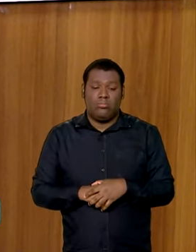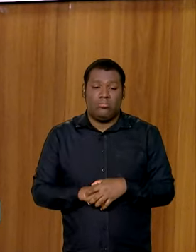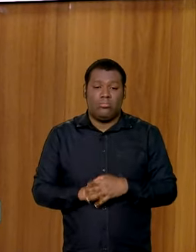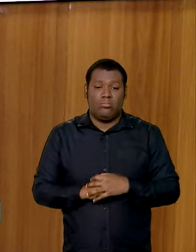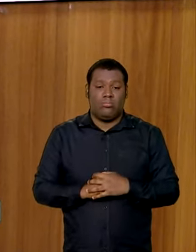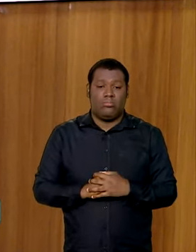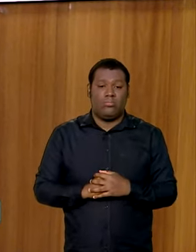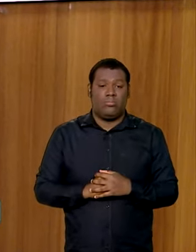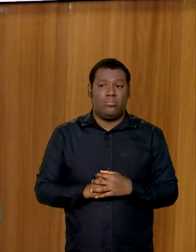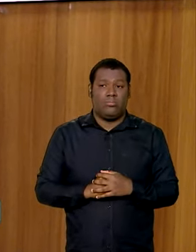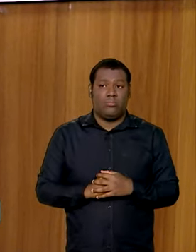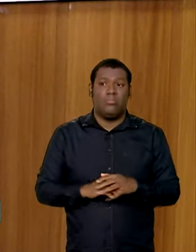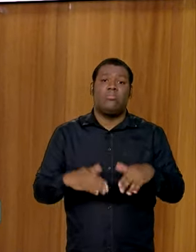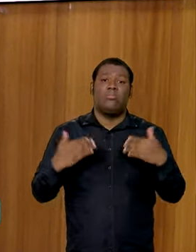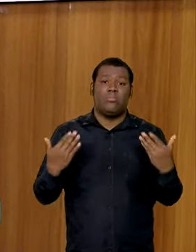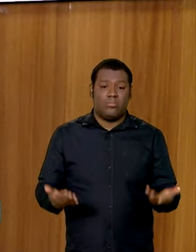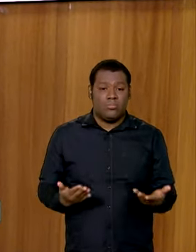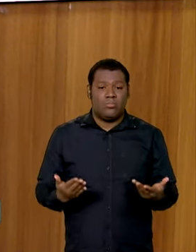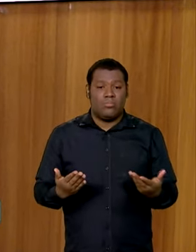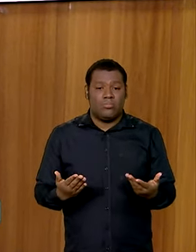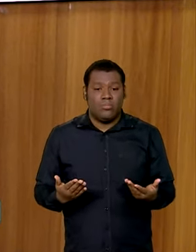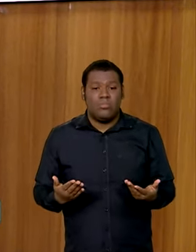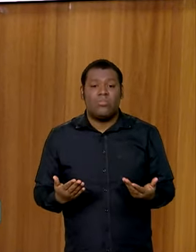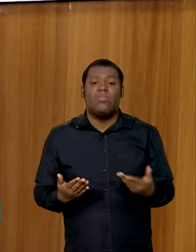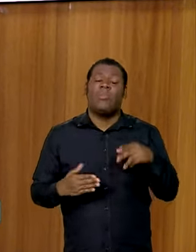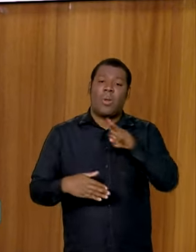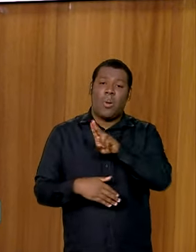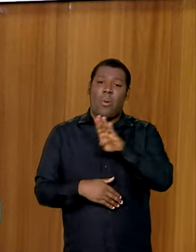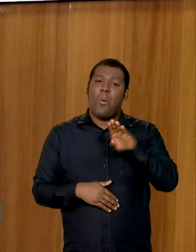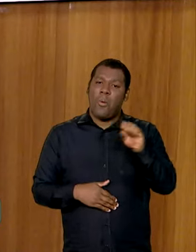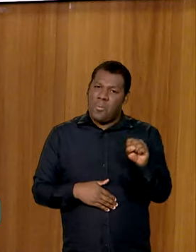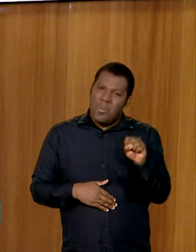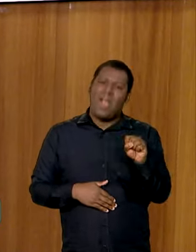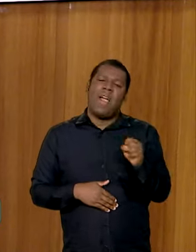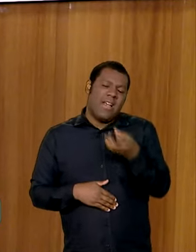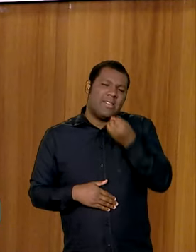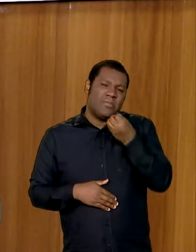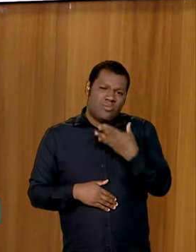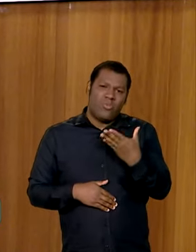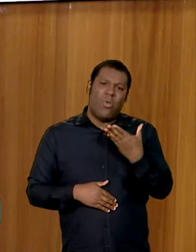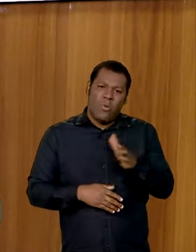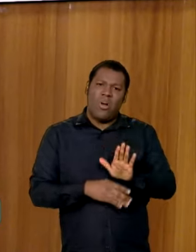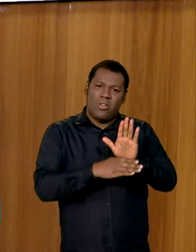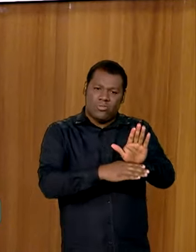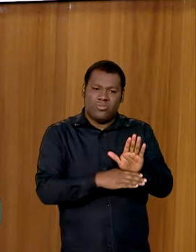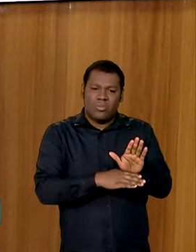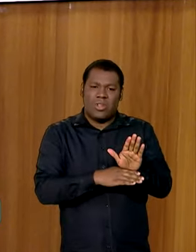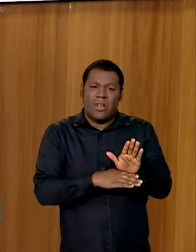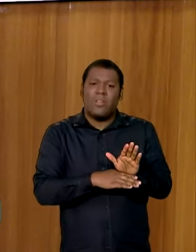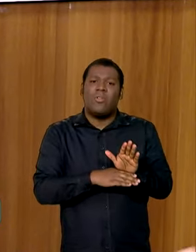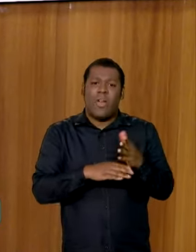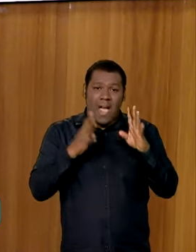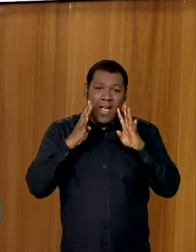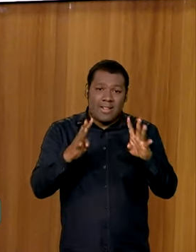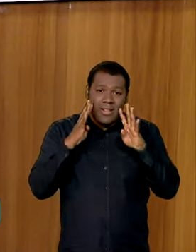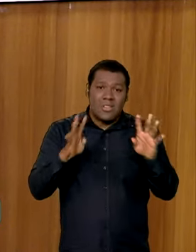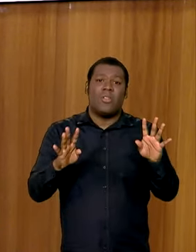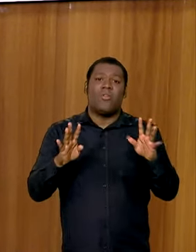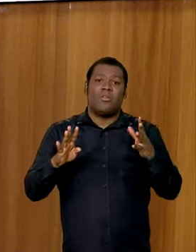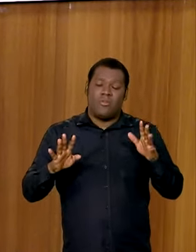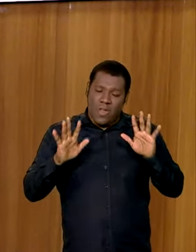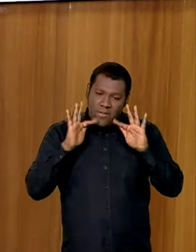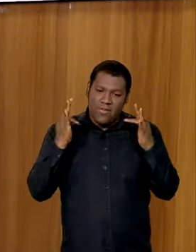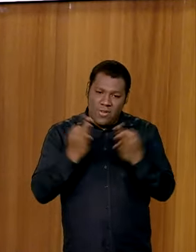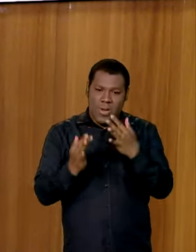está apresentando. Então, temos bons resultados e bons estudos que demonstram o quanto a saúde da família consegue melhorar